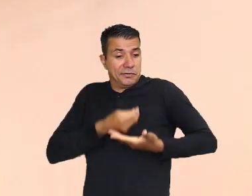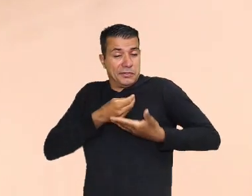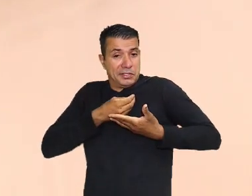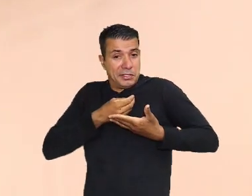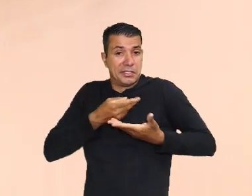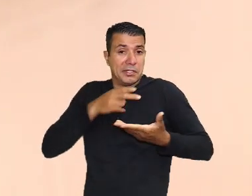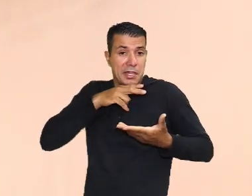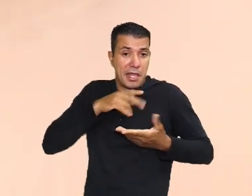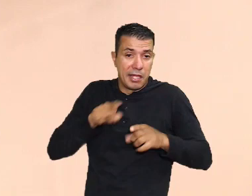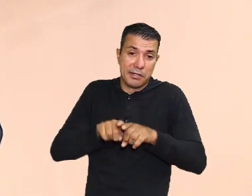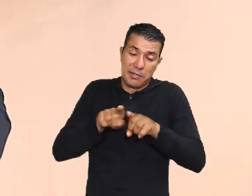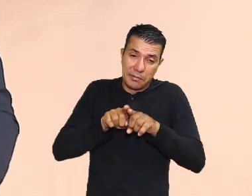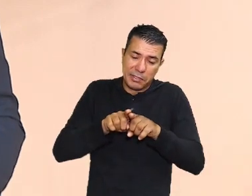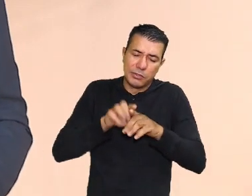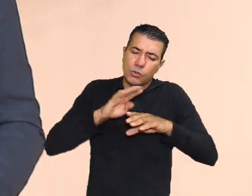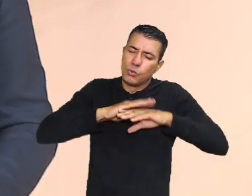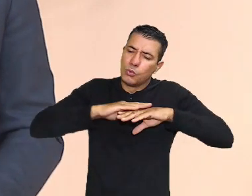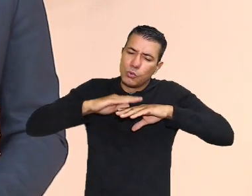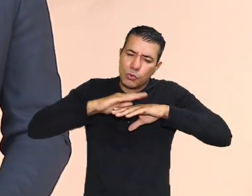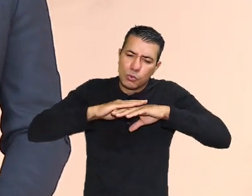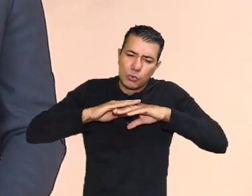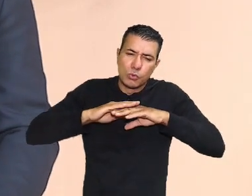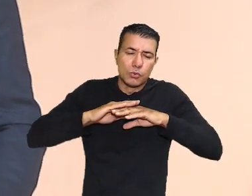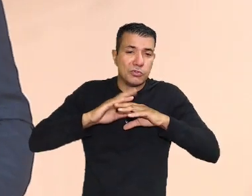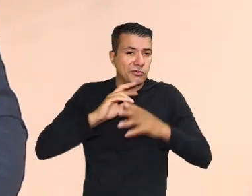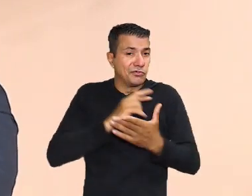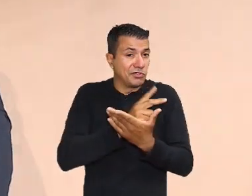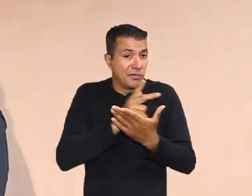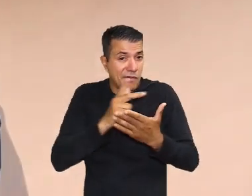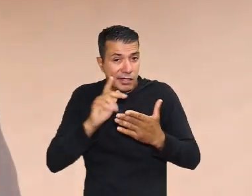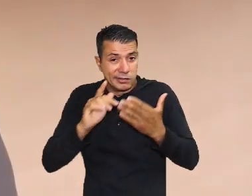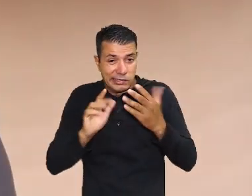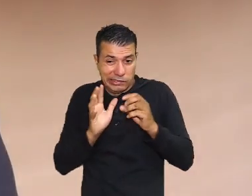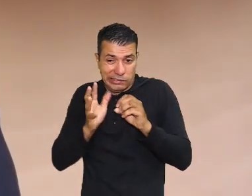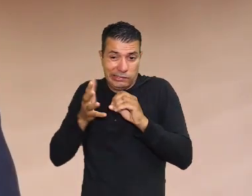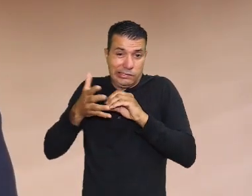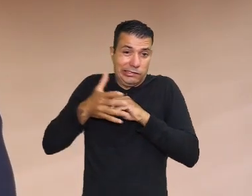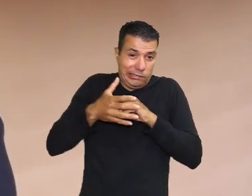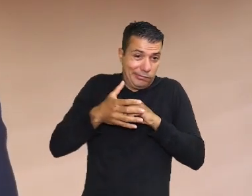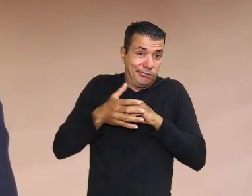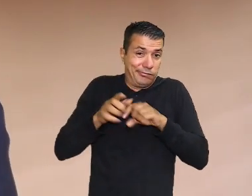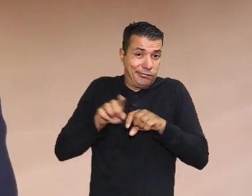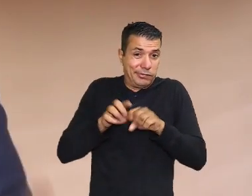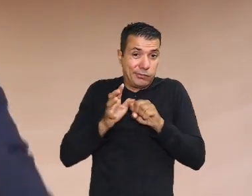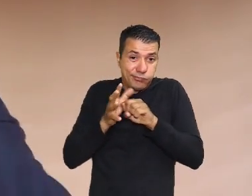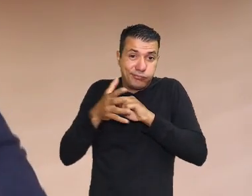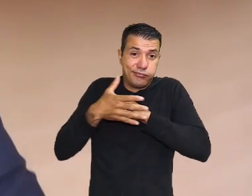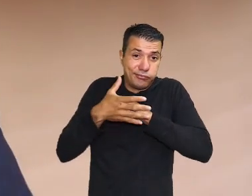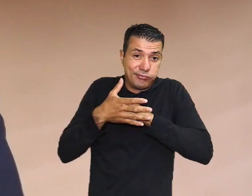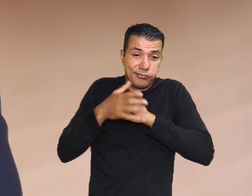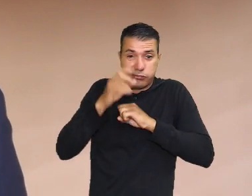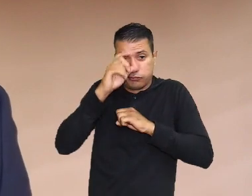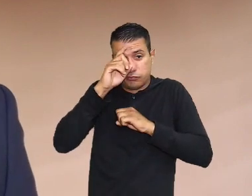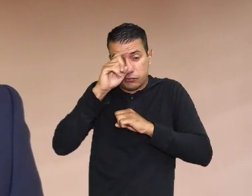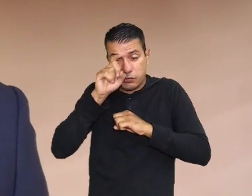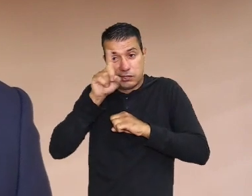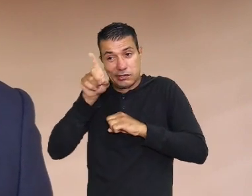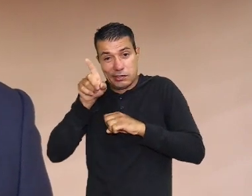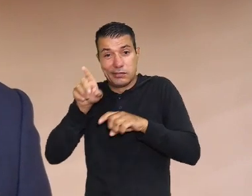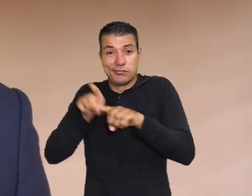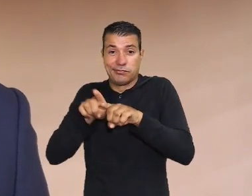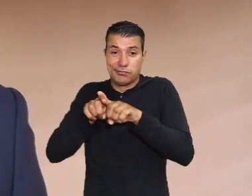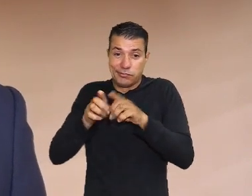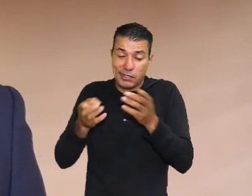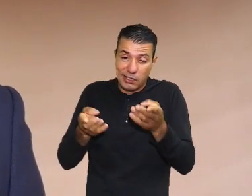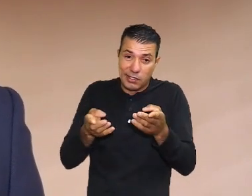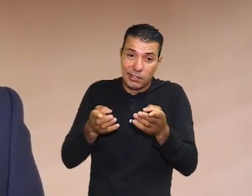pedidos carinhosos. Nós temos muitos irmãos que já estão contaminados, muitos irmãos que já estão internados, alguns outros